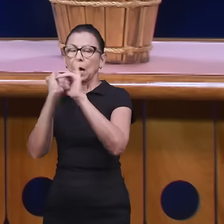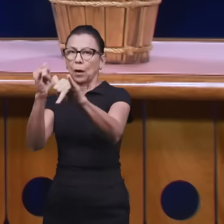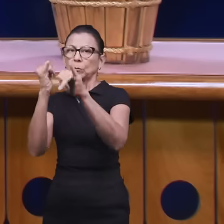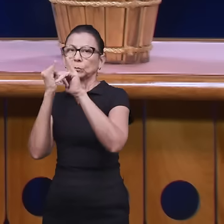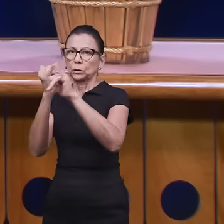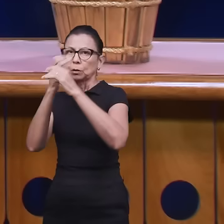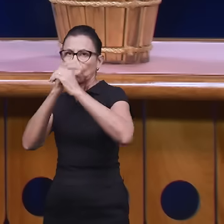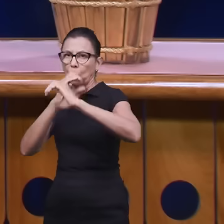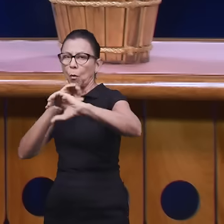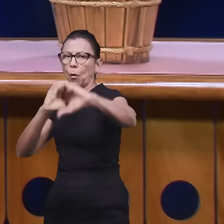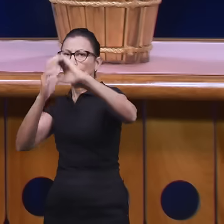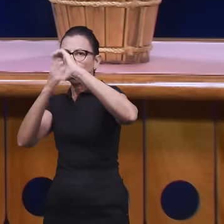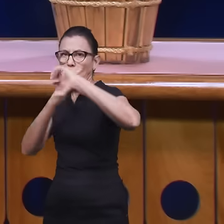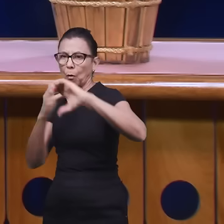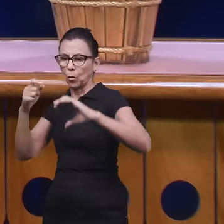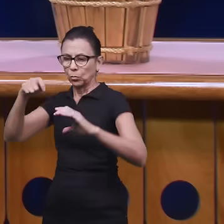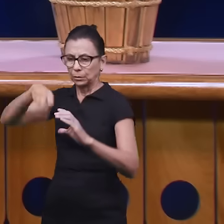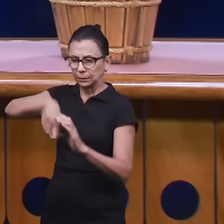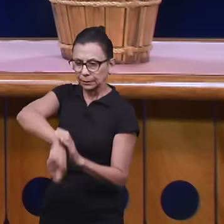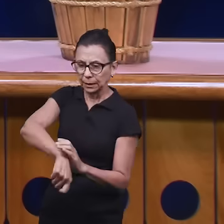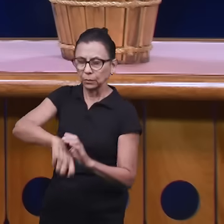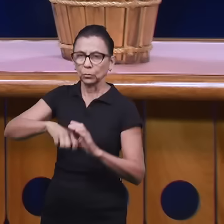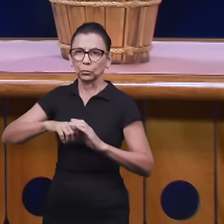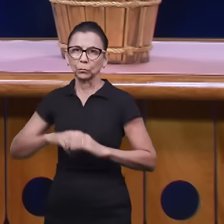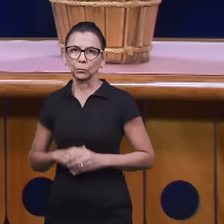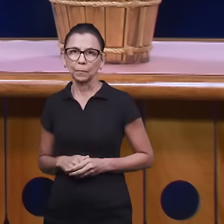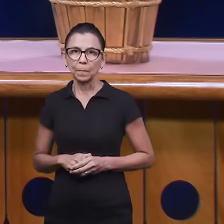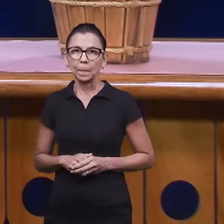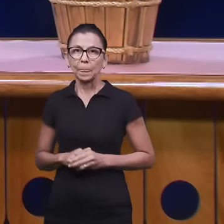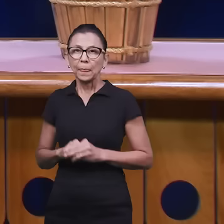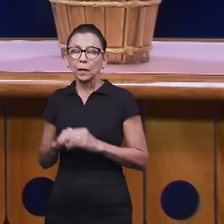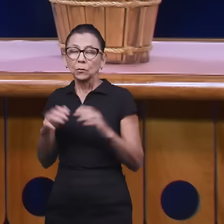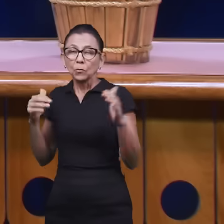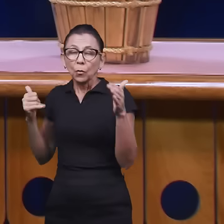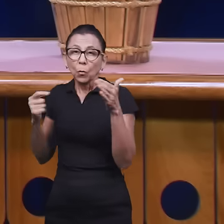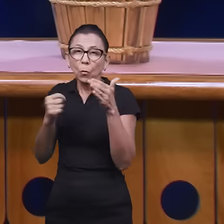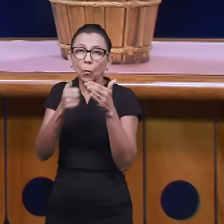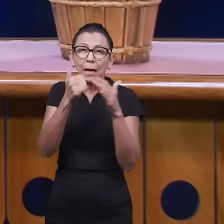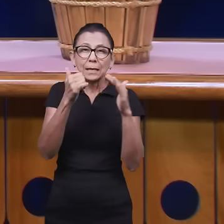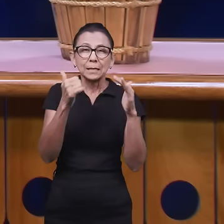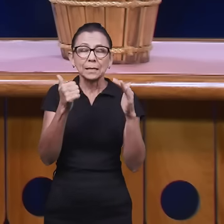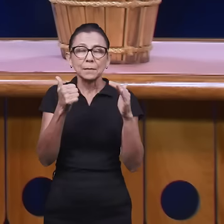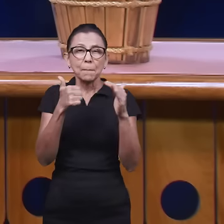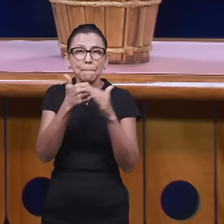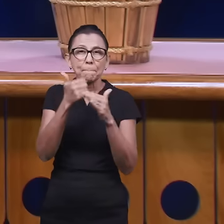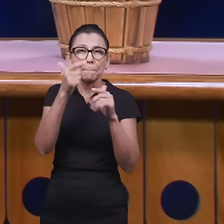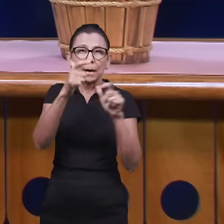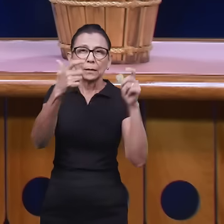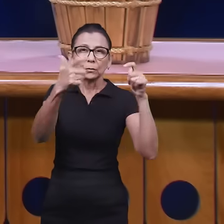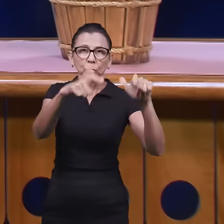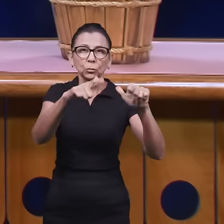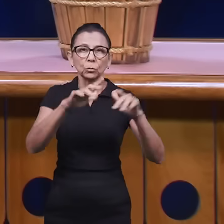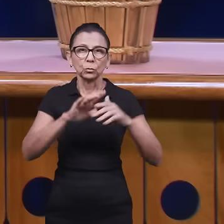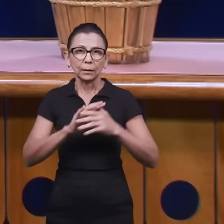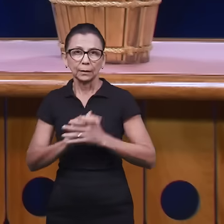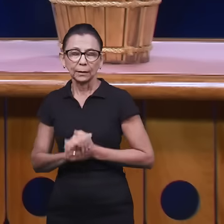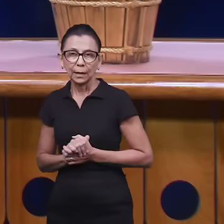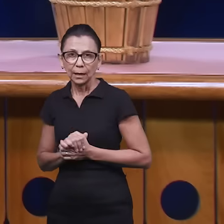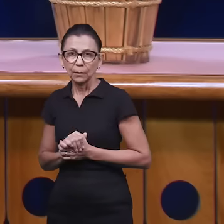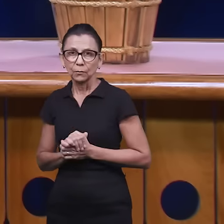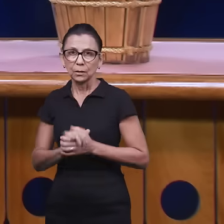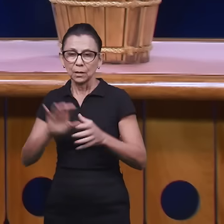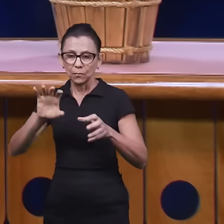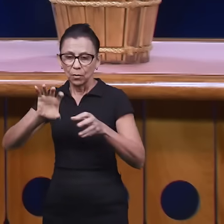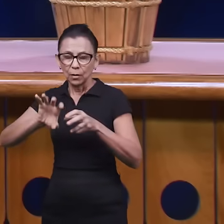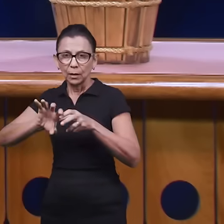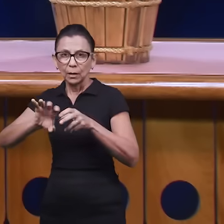chegarem em volta do acampamento, vocês quebram o cântaro, a tocha acesa, e vocês vão tocar a